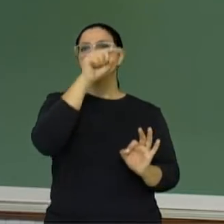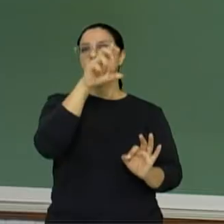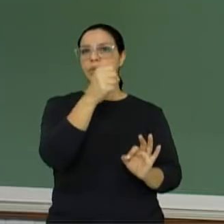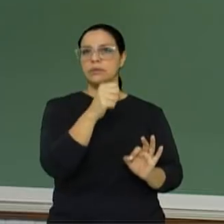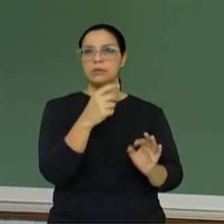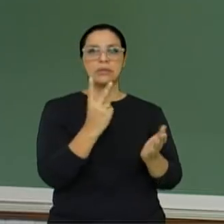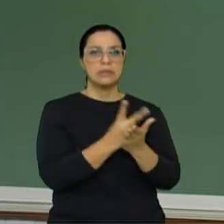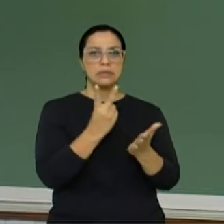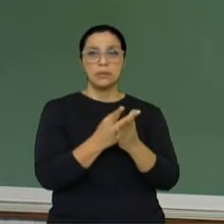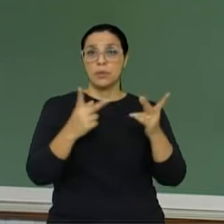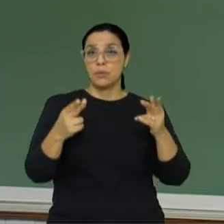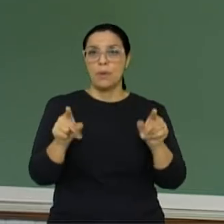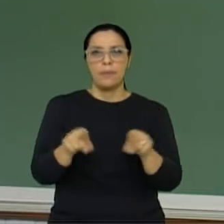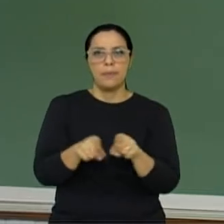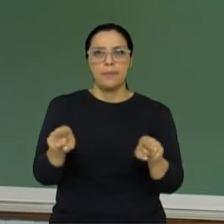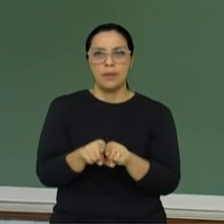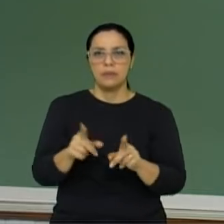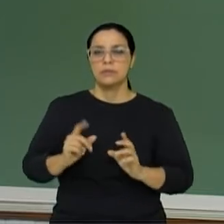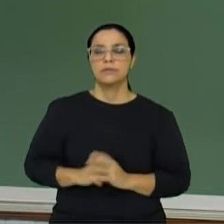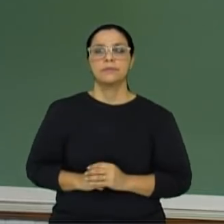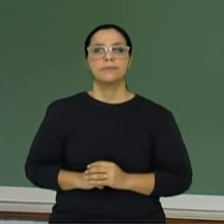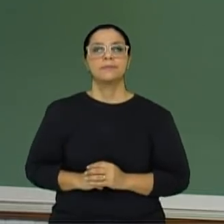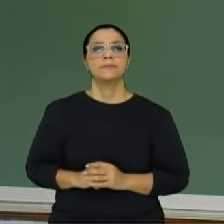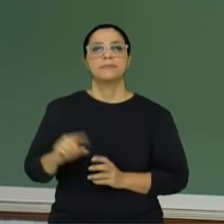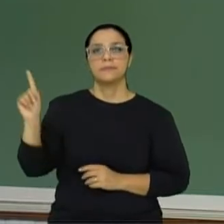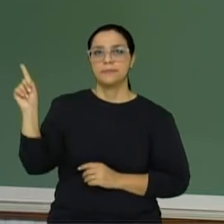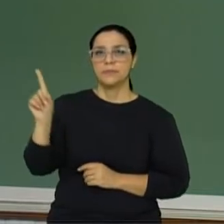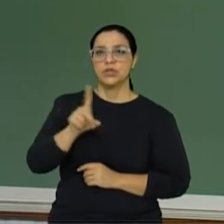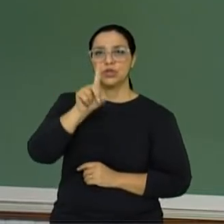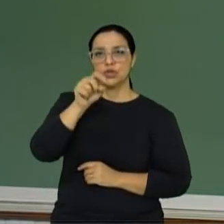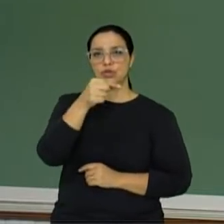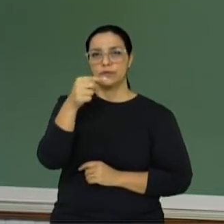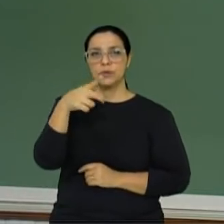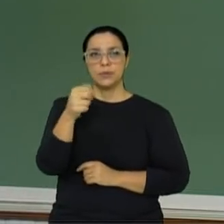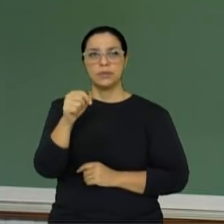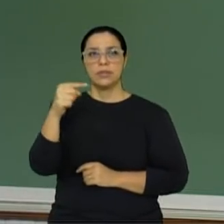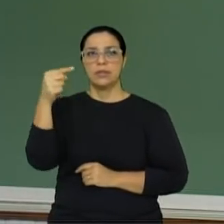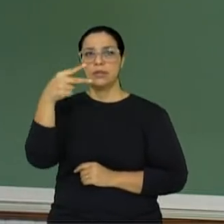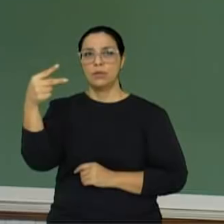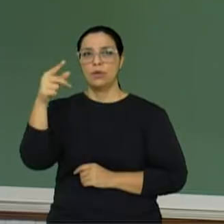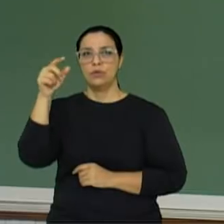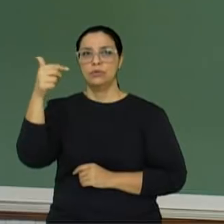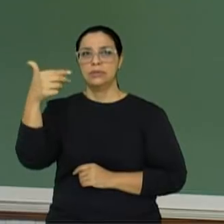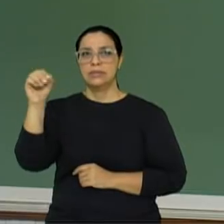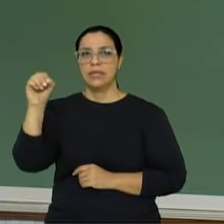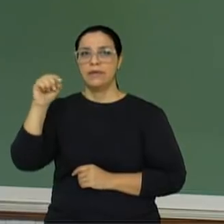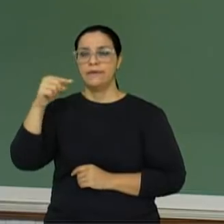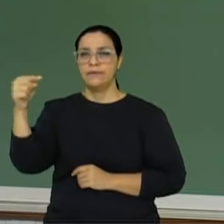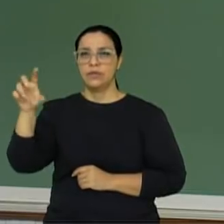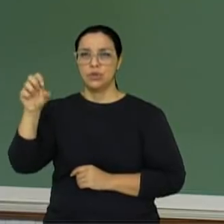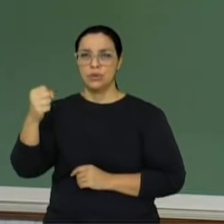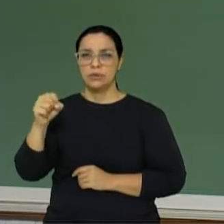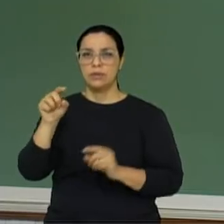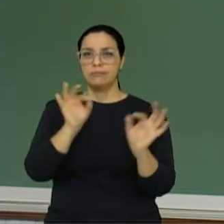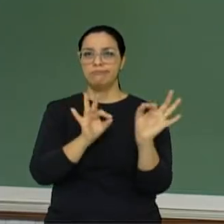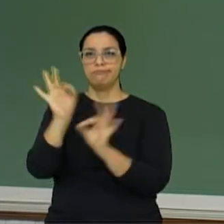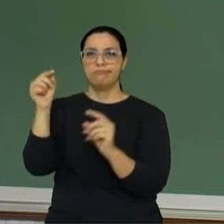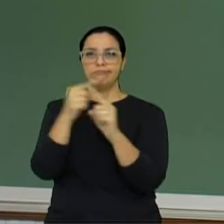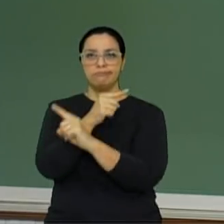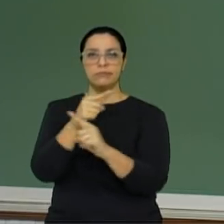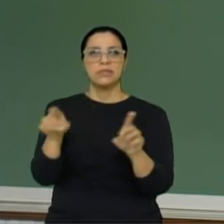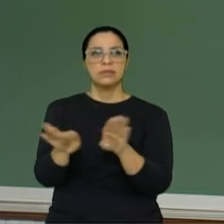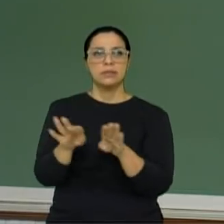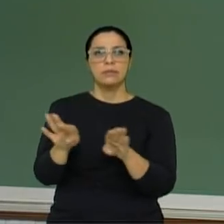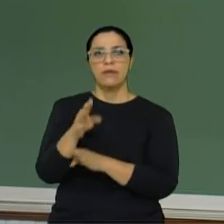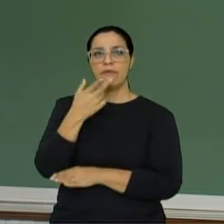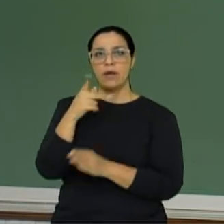80. Tá lá. Beleza? Aqui eu posso multiplicar cruzado, né, usando aí o teorema fundamental das proporções, né,